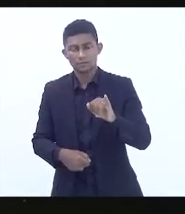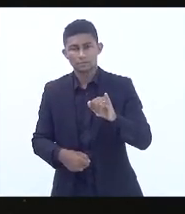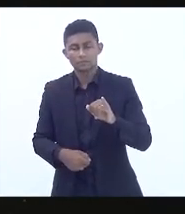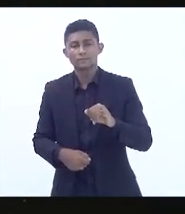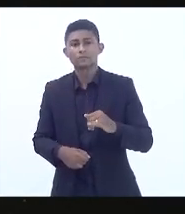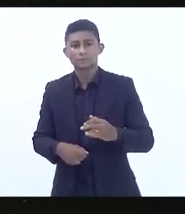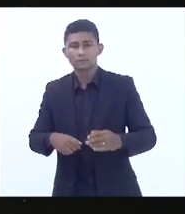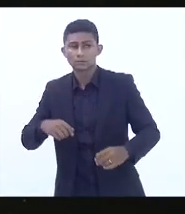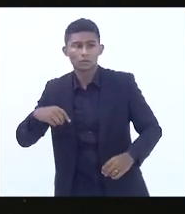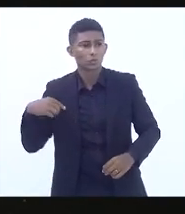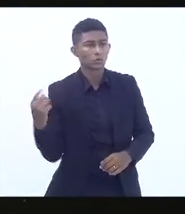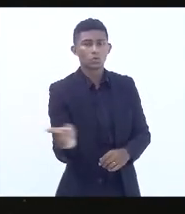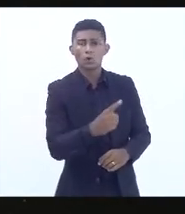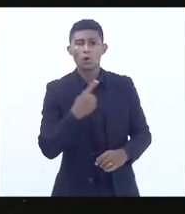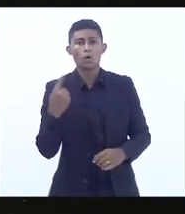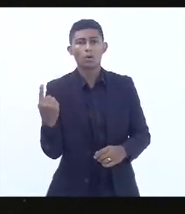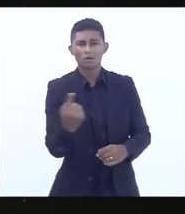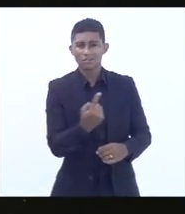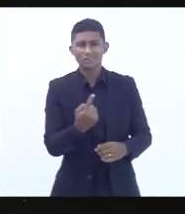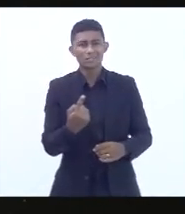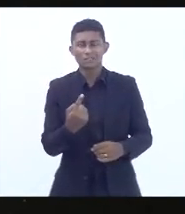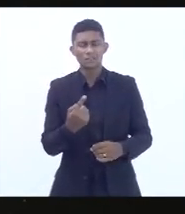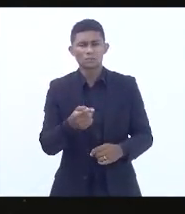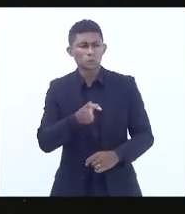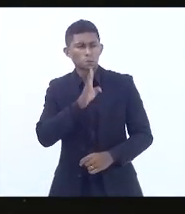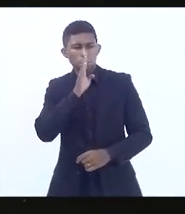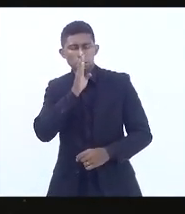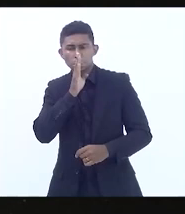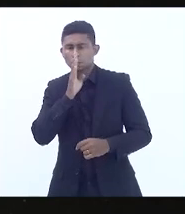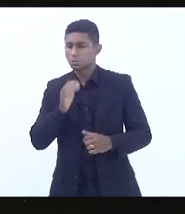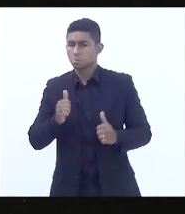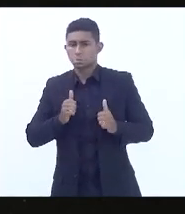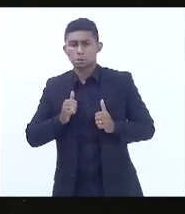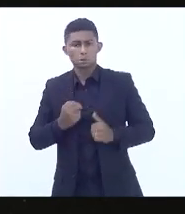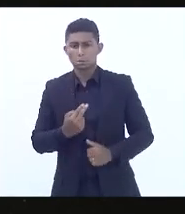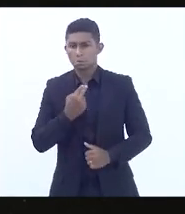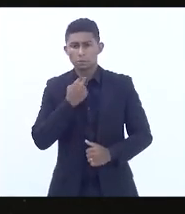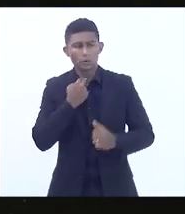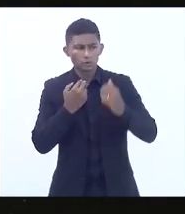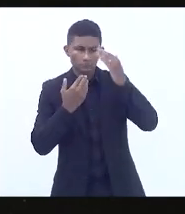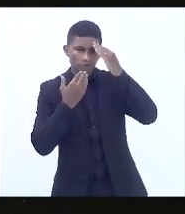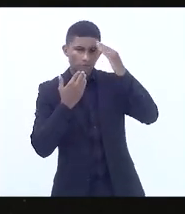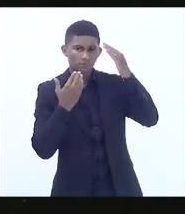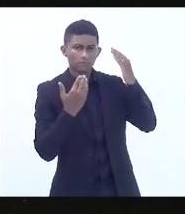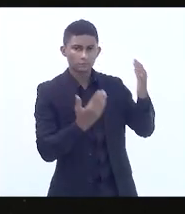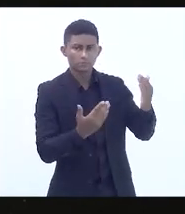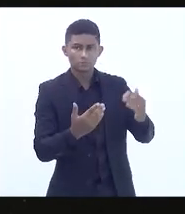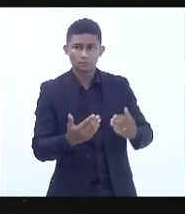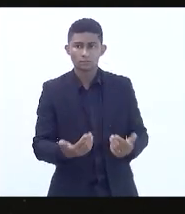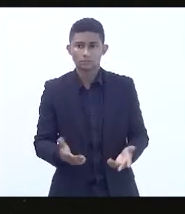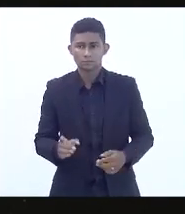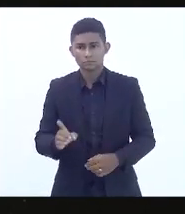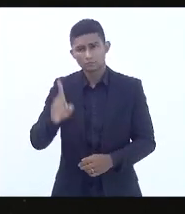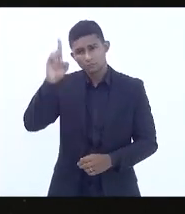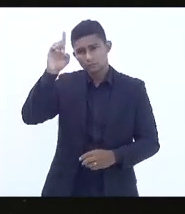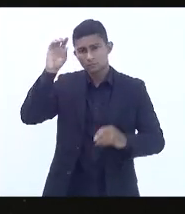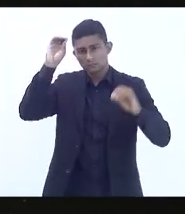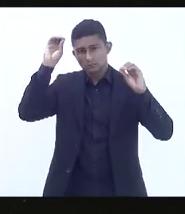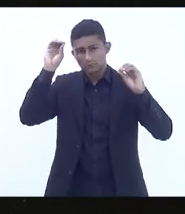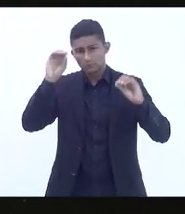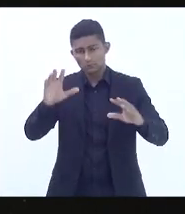Nós não podemos ser omissos. Muito obrigado, presidente, e que Deus